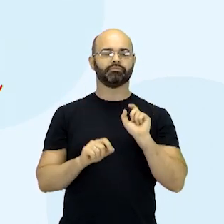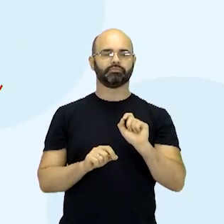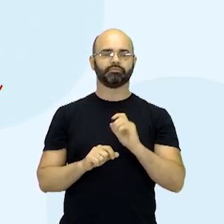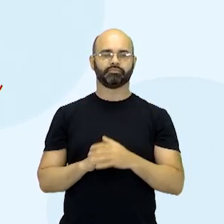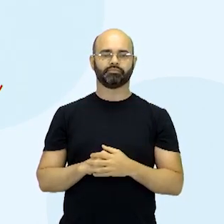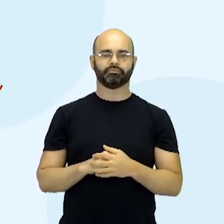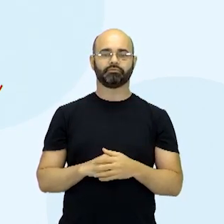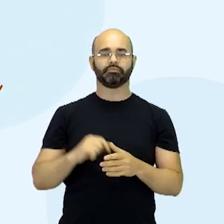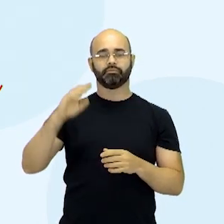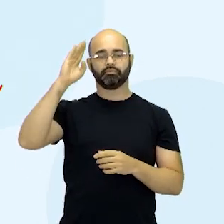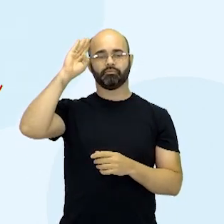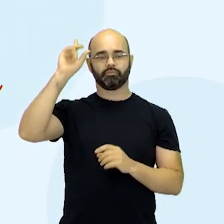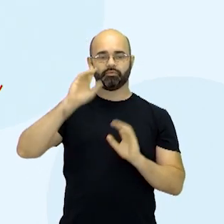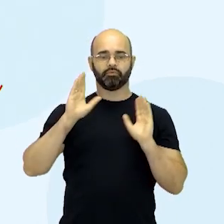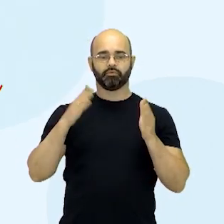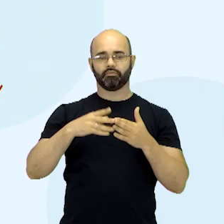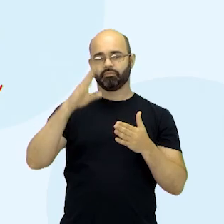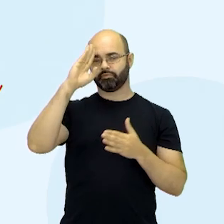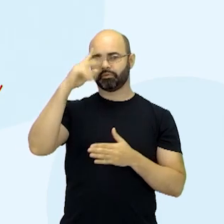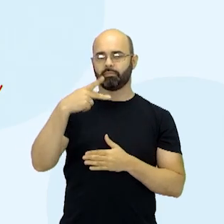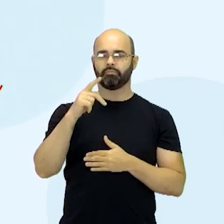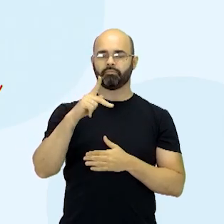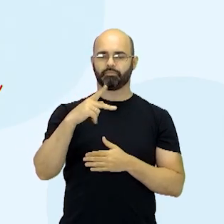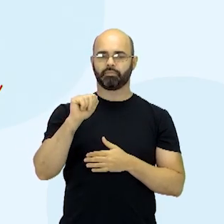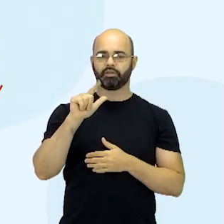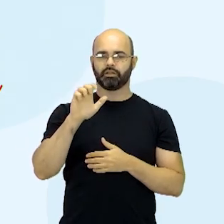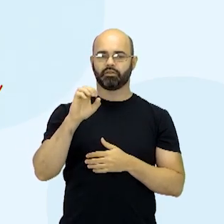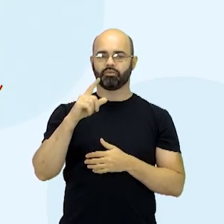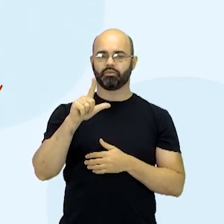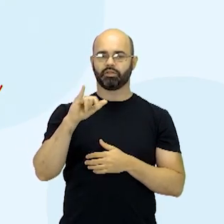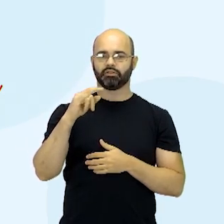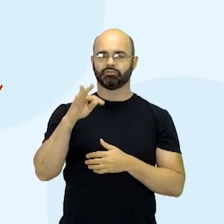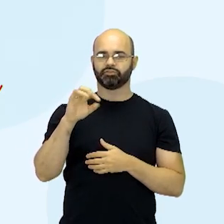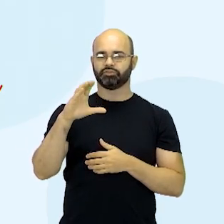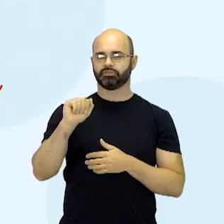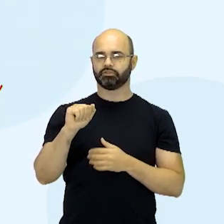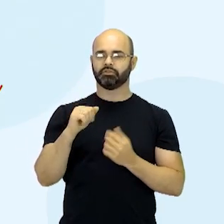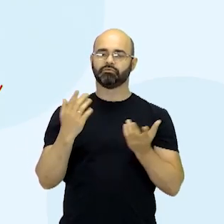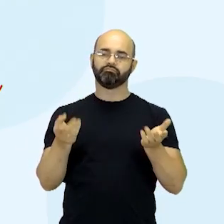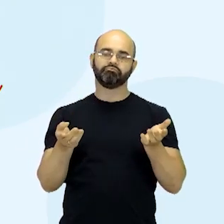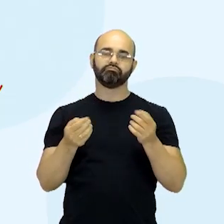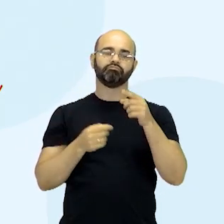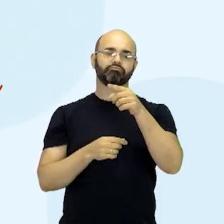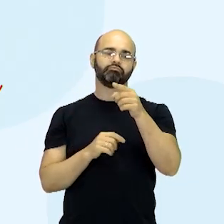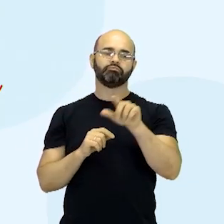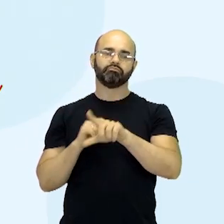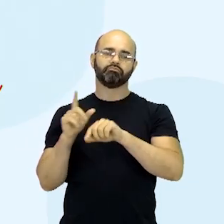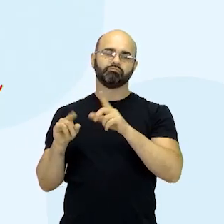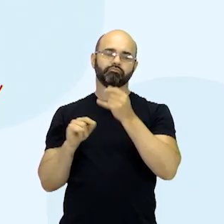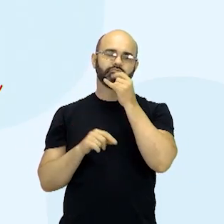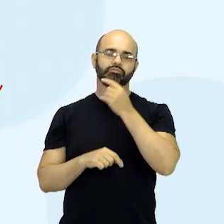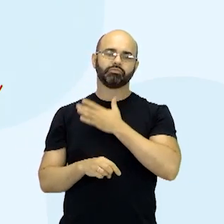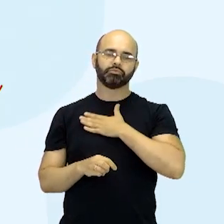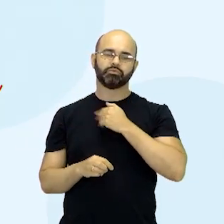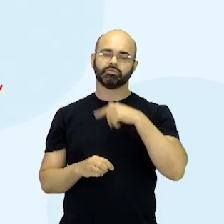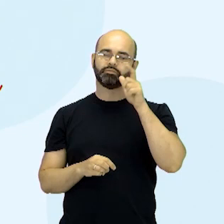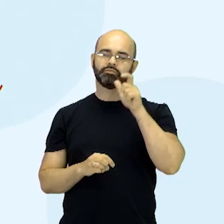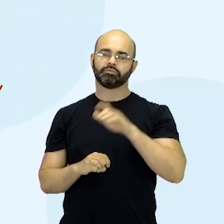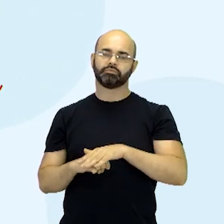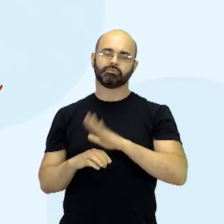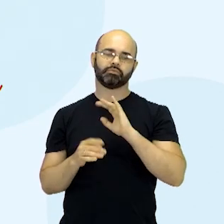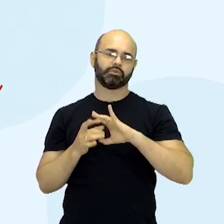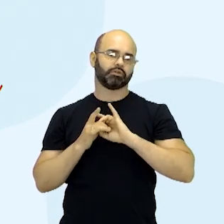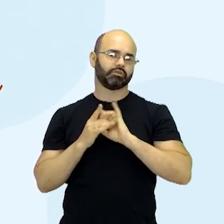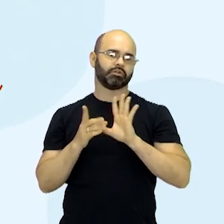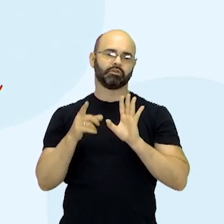A temática principal será voltada sobre a arte paleolítica. Portanto, escolha qual aspecto você mais tem